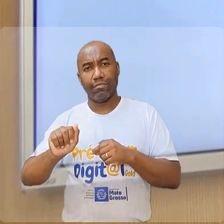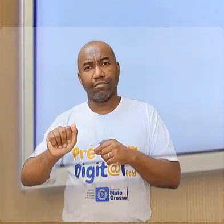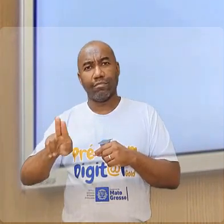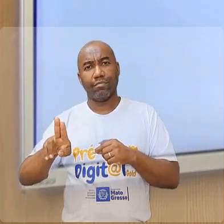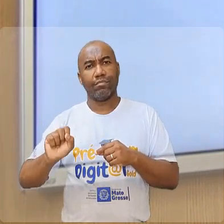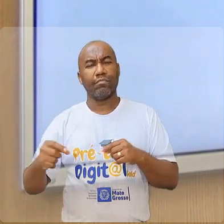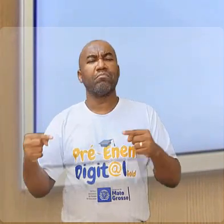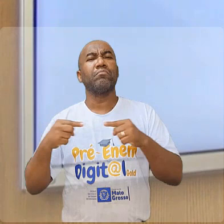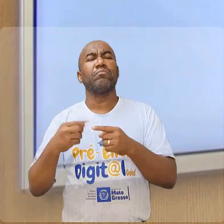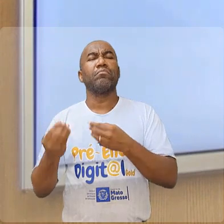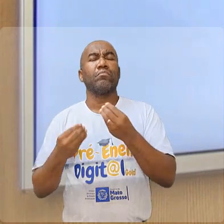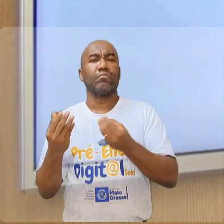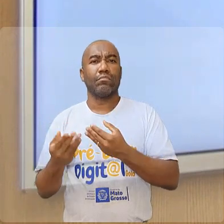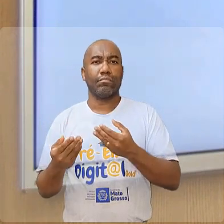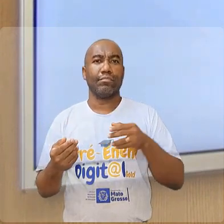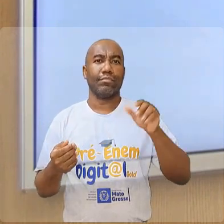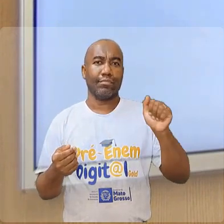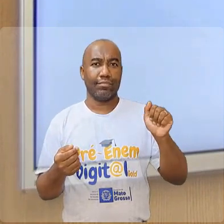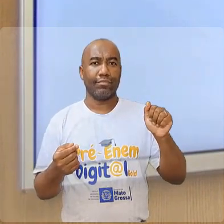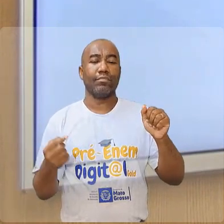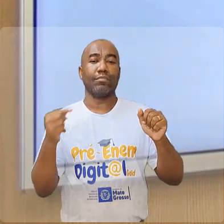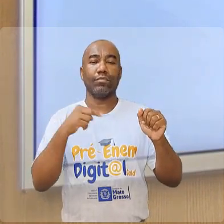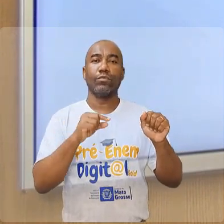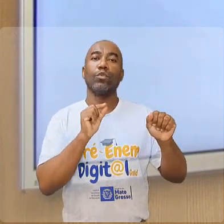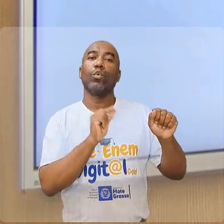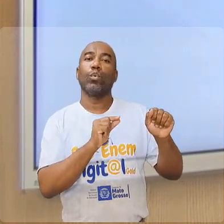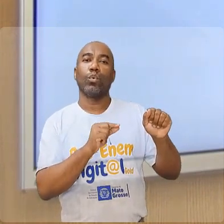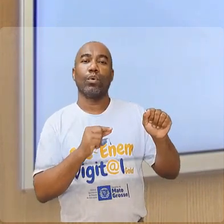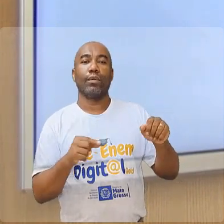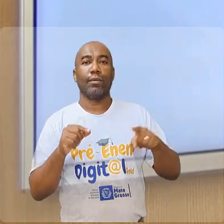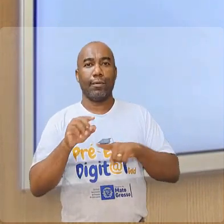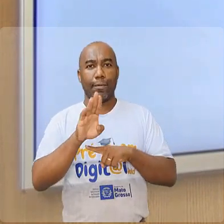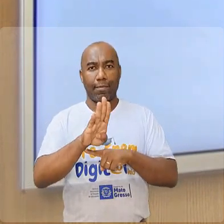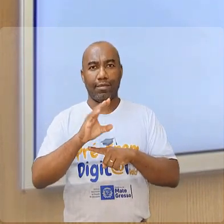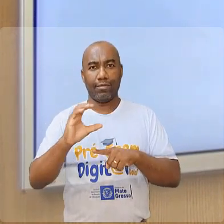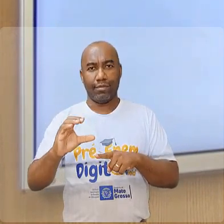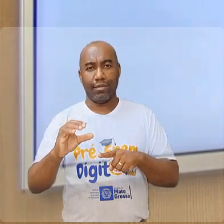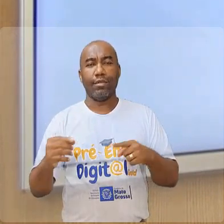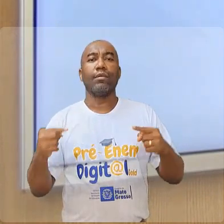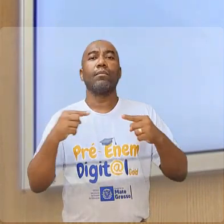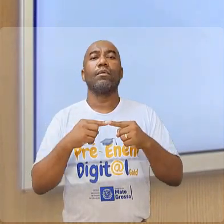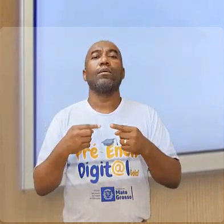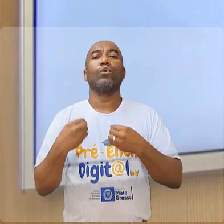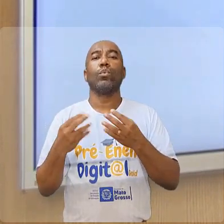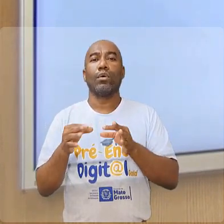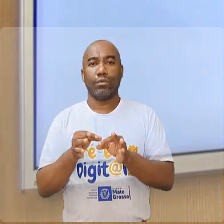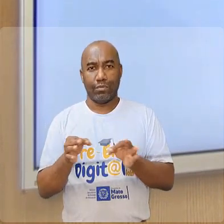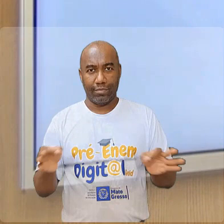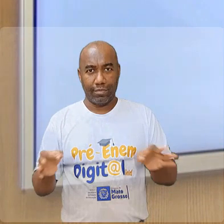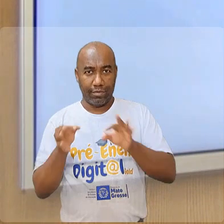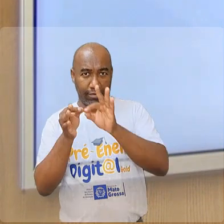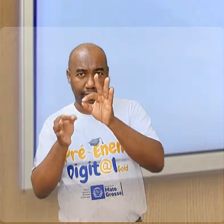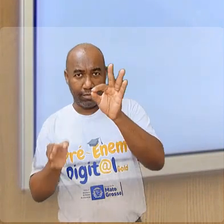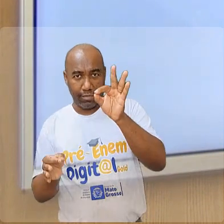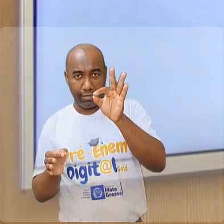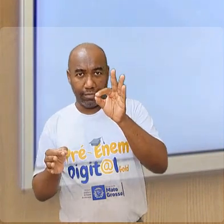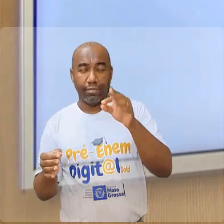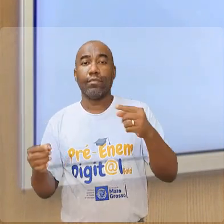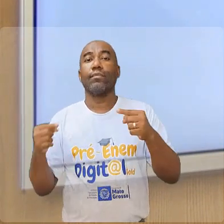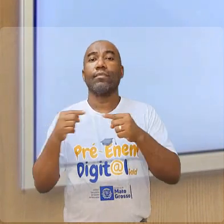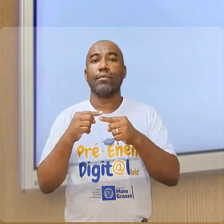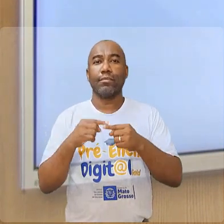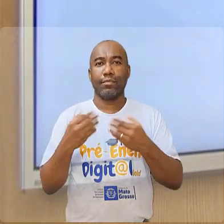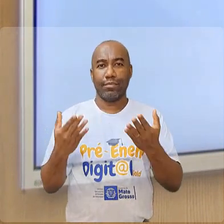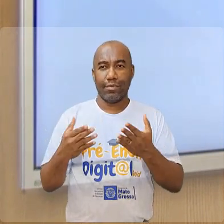Chamar diazinho Que que é isso quer dizer que a reta BC mediar o lado que tá oposto ao ângulo